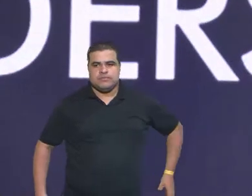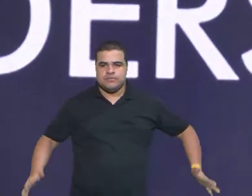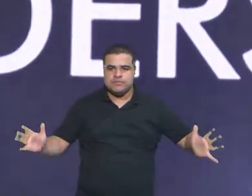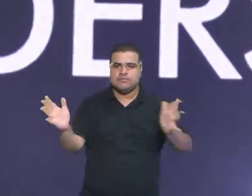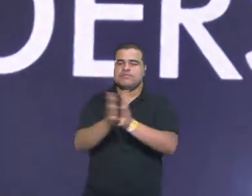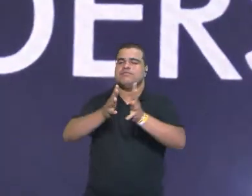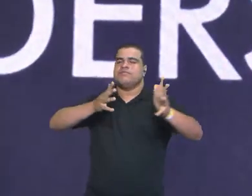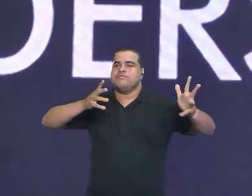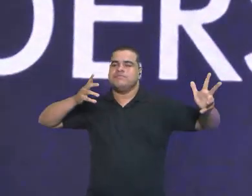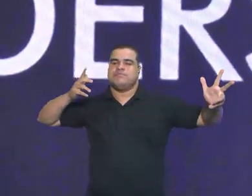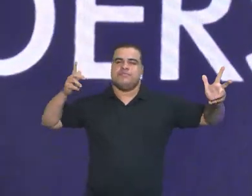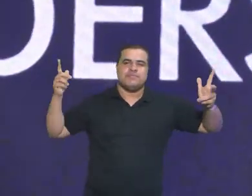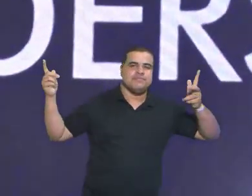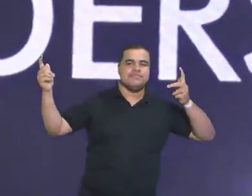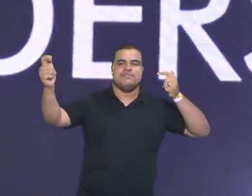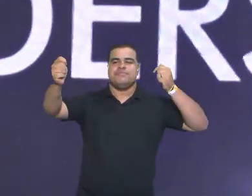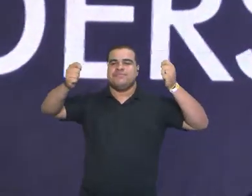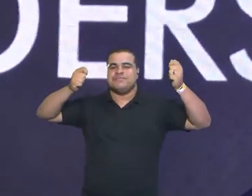Aleluia